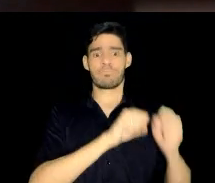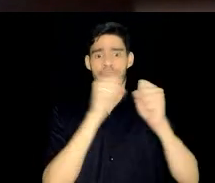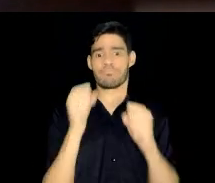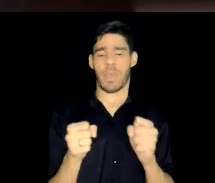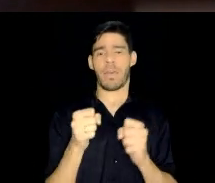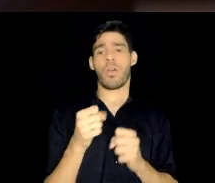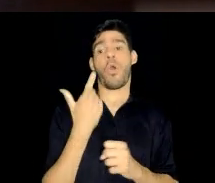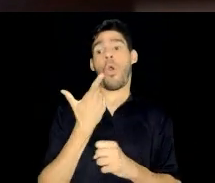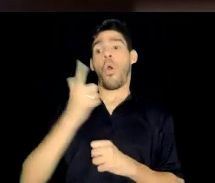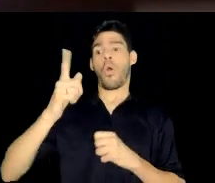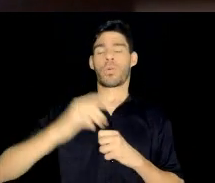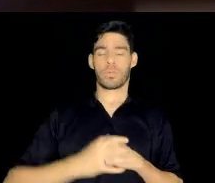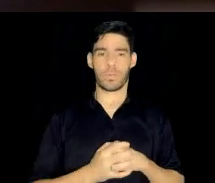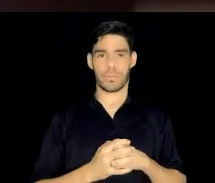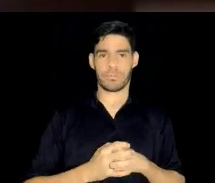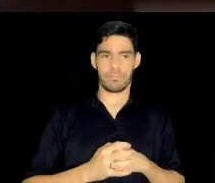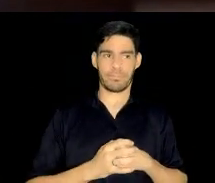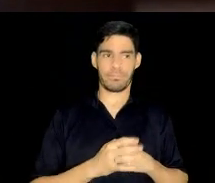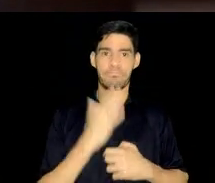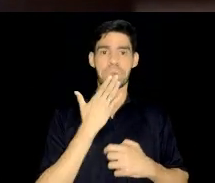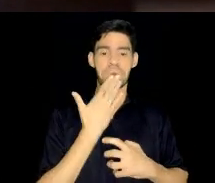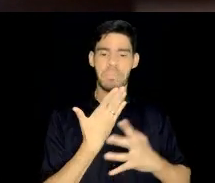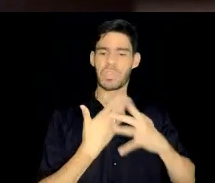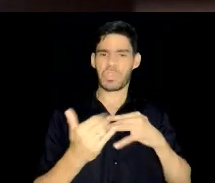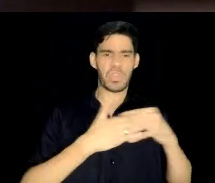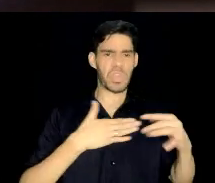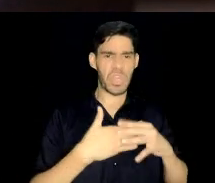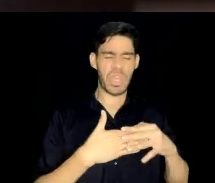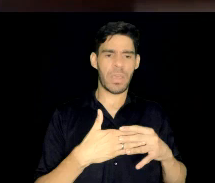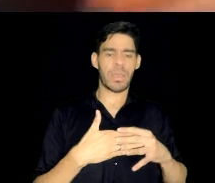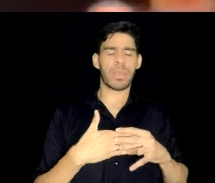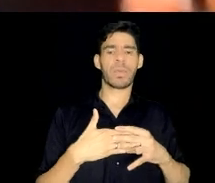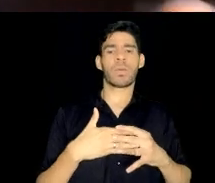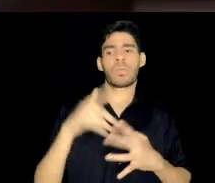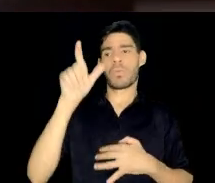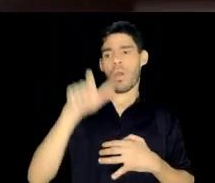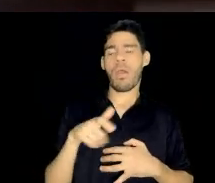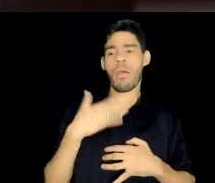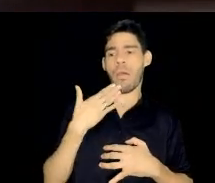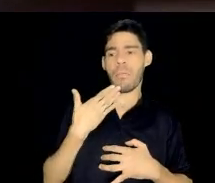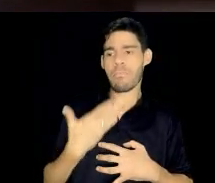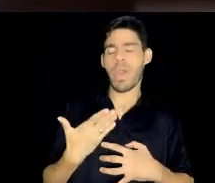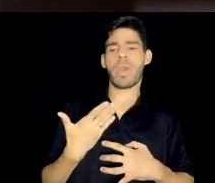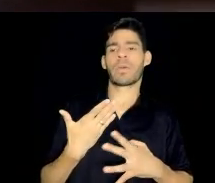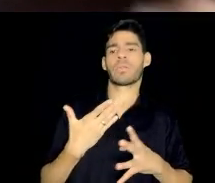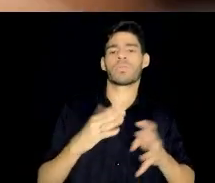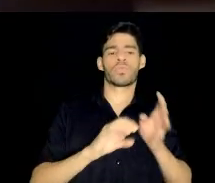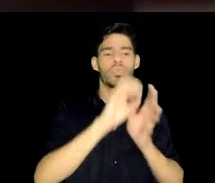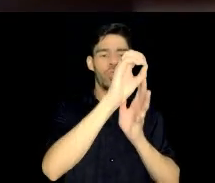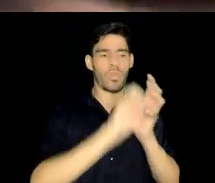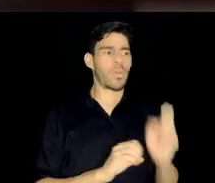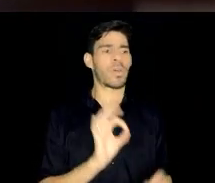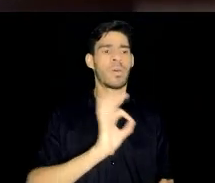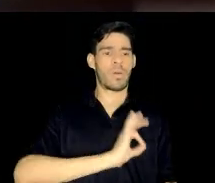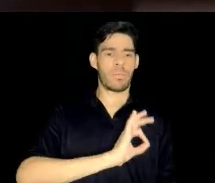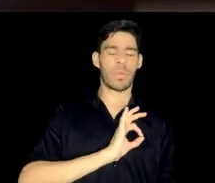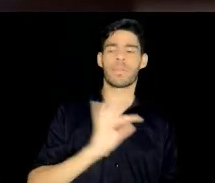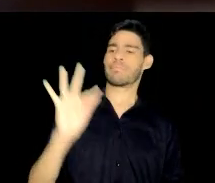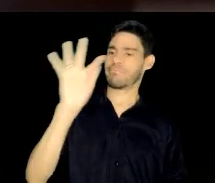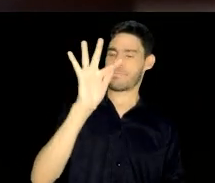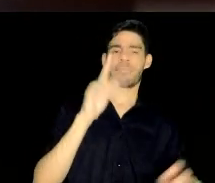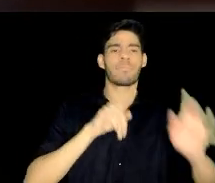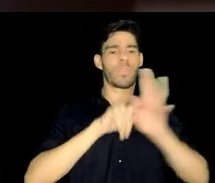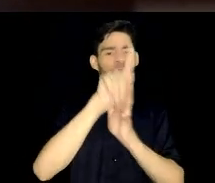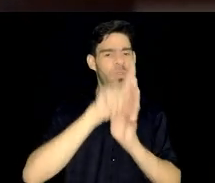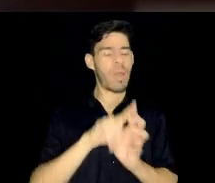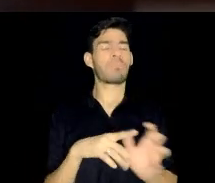de autoridade. Outra coisa, num requerimento qualquer de uma parte, peço que se expeça ofício à Polícia Federal